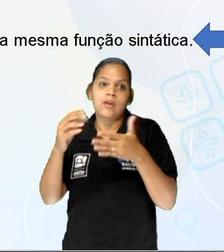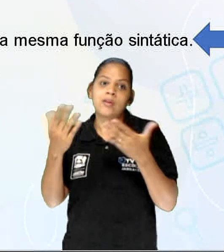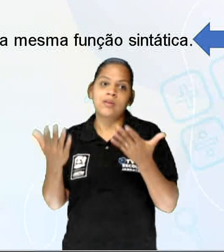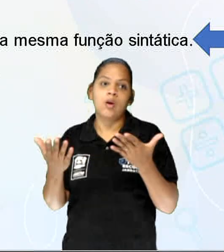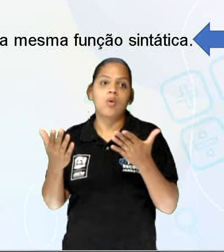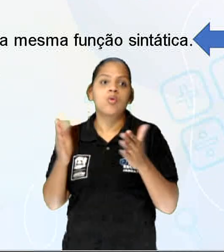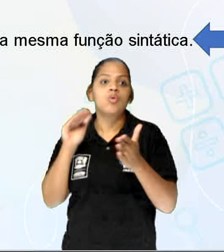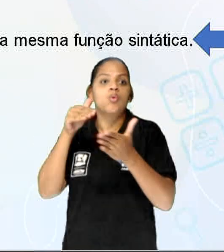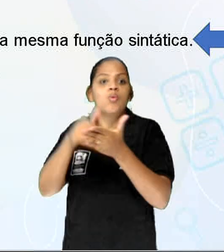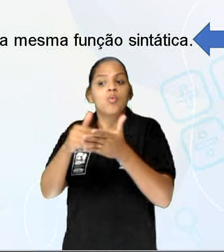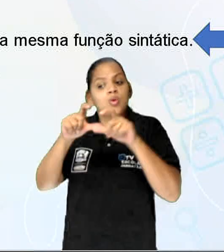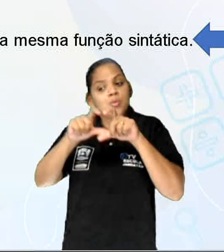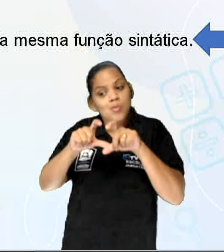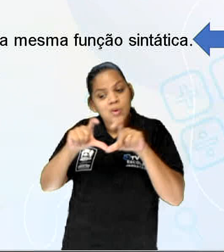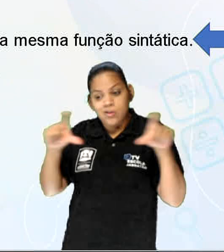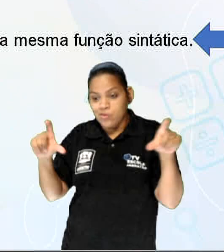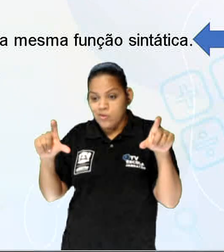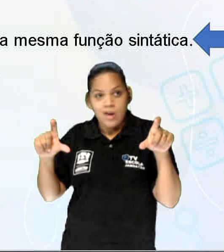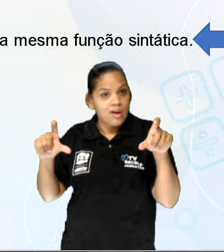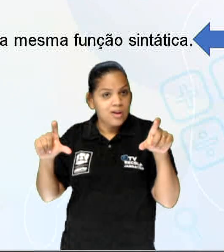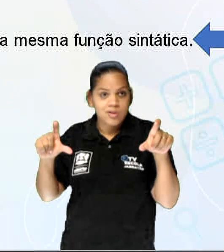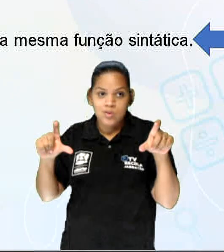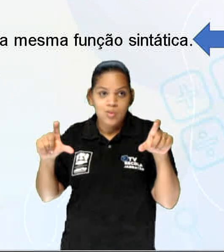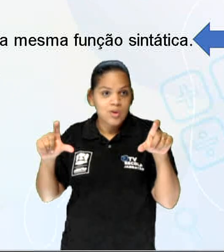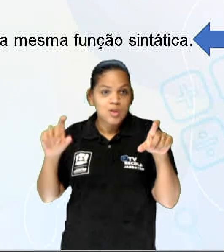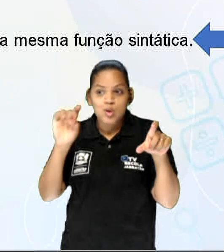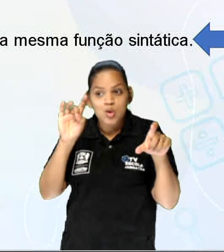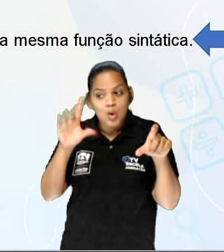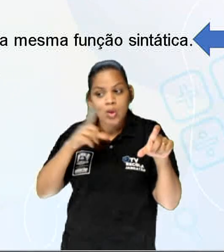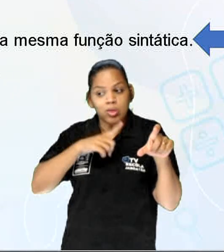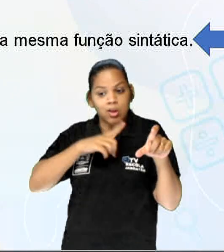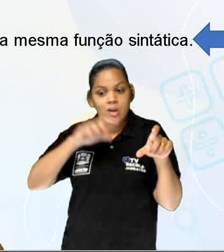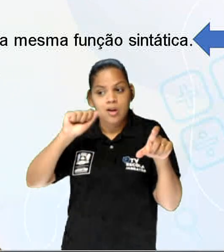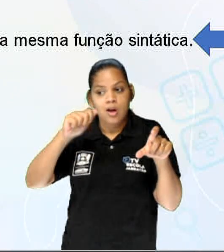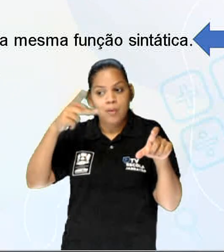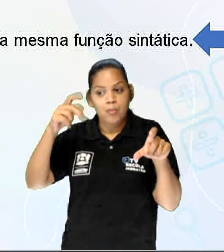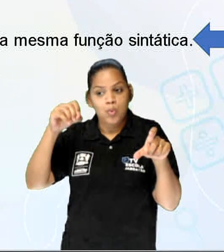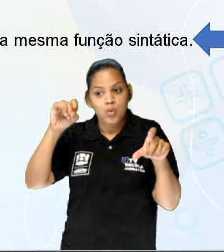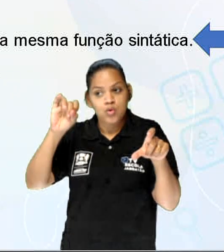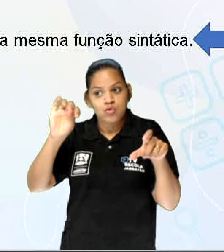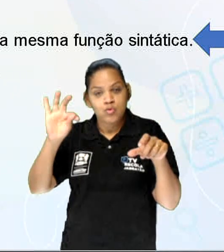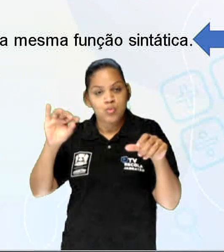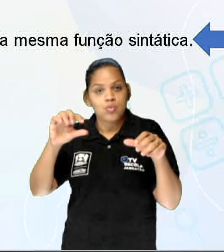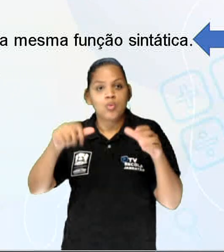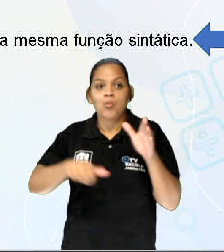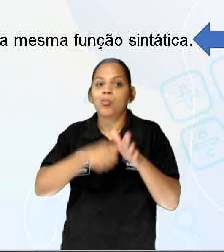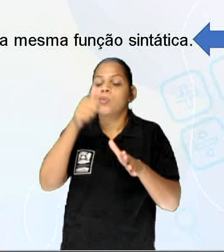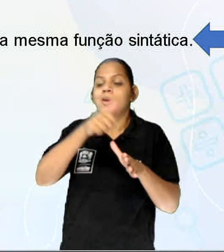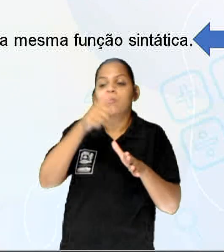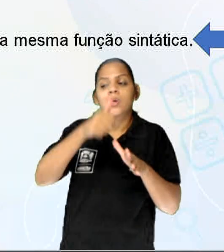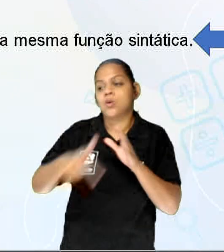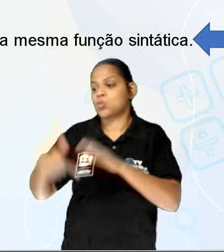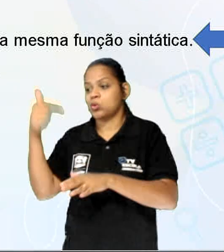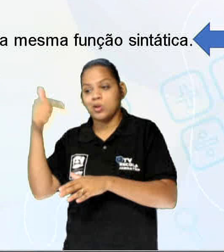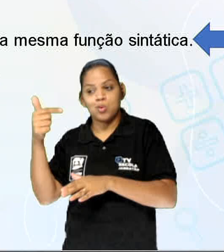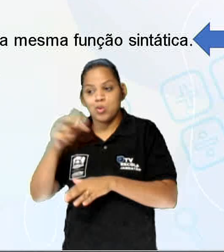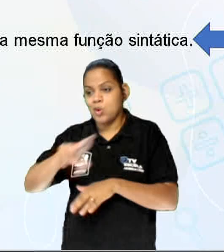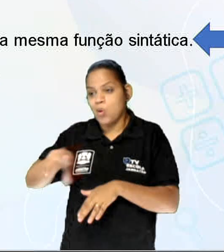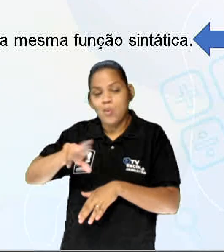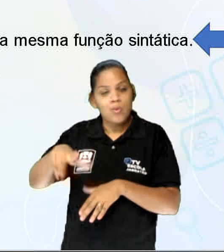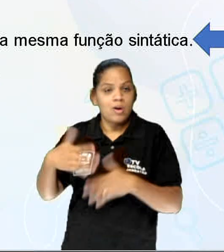No último par de versos, pessoal, ela só exerce aposto no primeiro, no segundo não. Então não dá para a gente dizer que